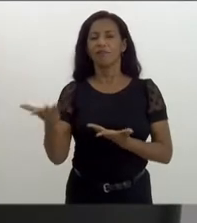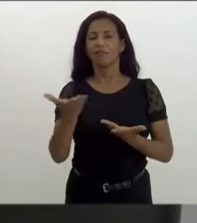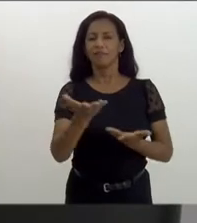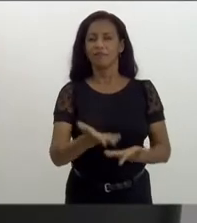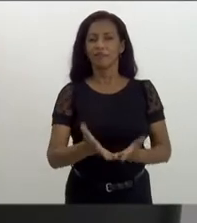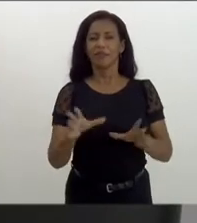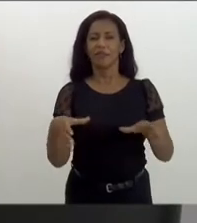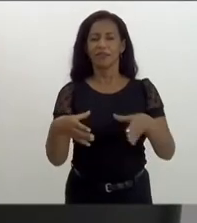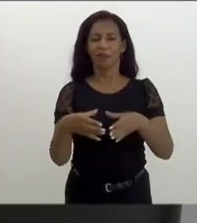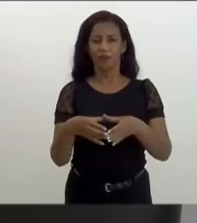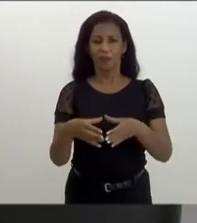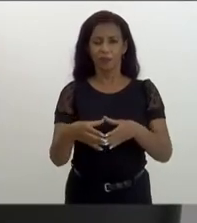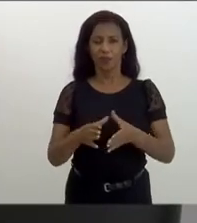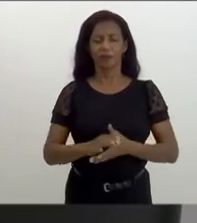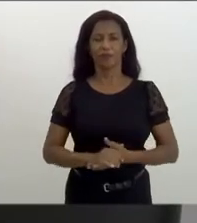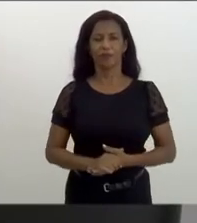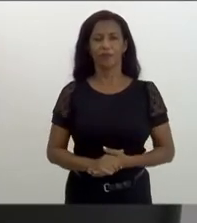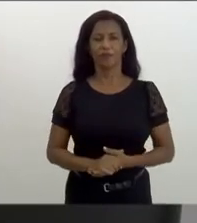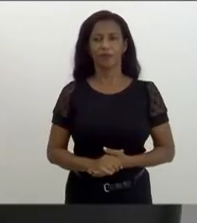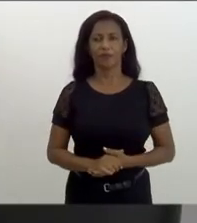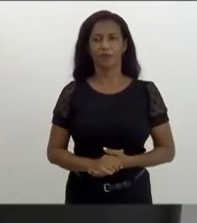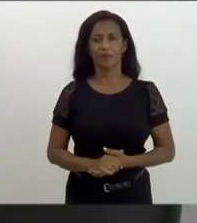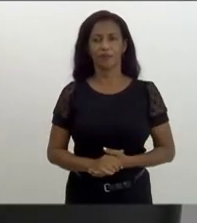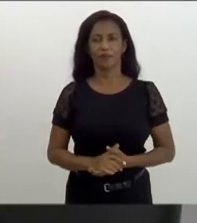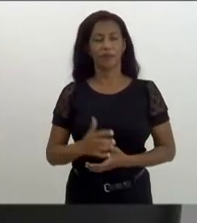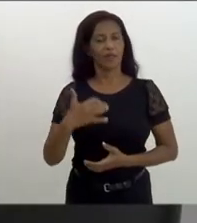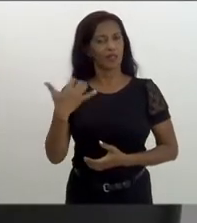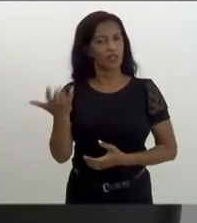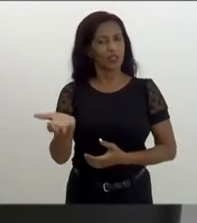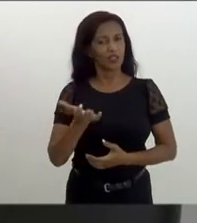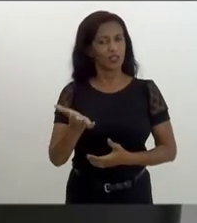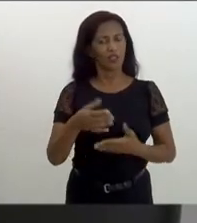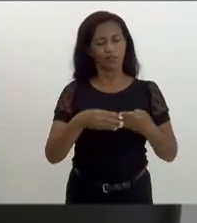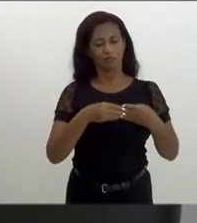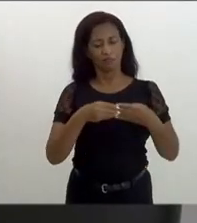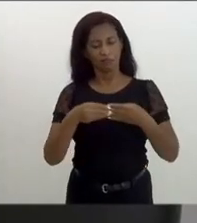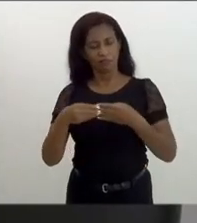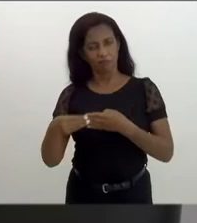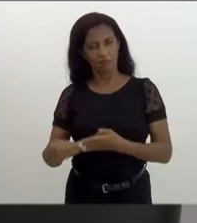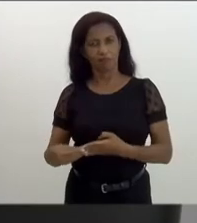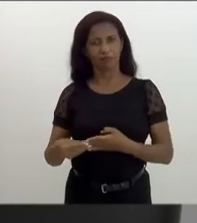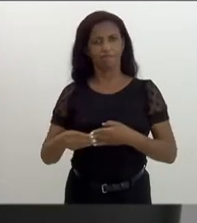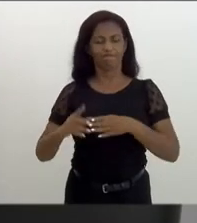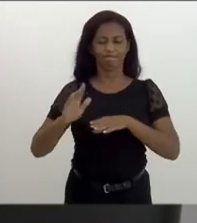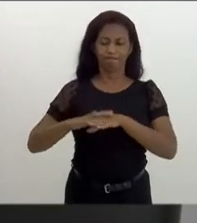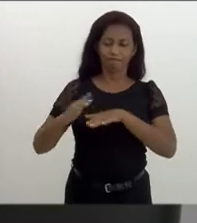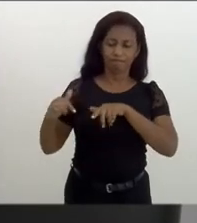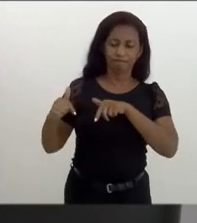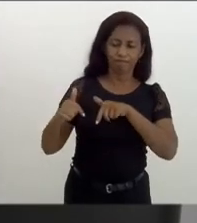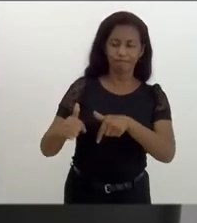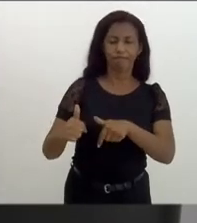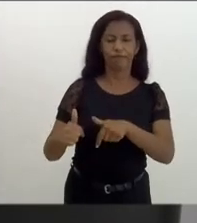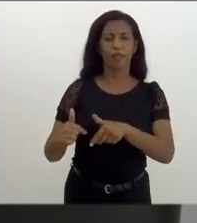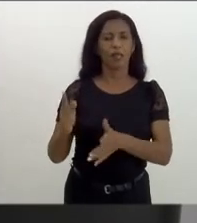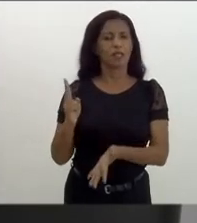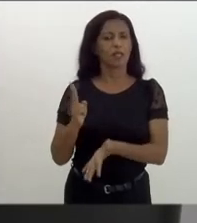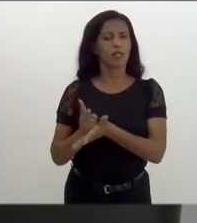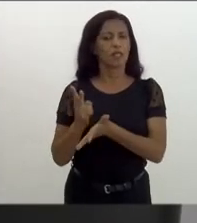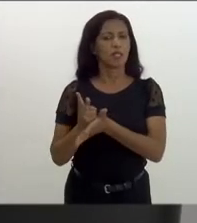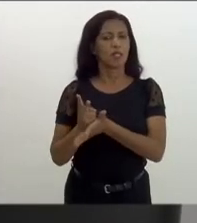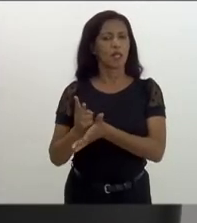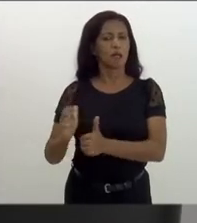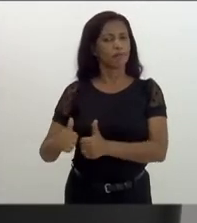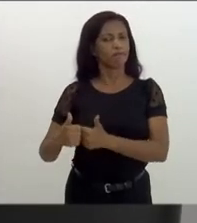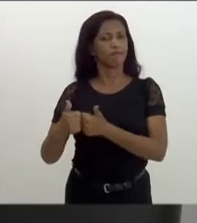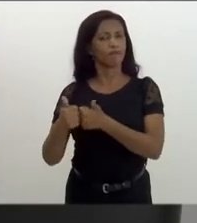bem-vindo nessa comissão é a gente quer ter na condução dessa comissão atitude sempre pro positiva